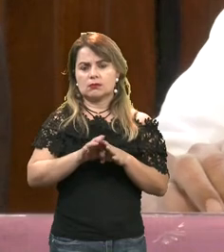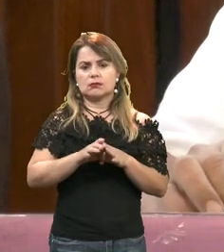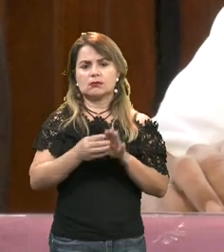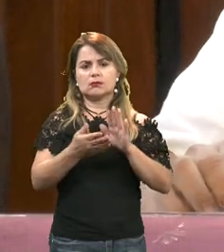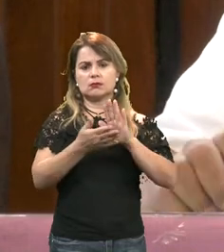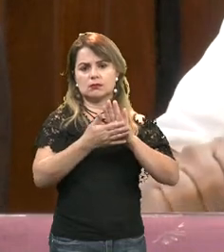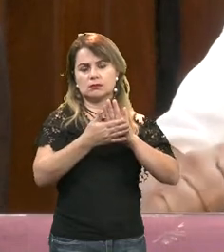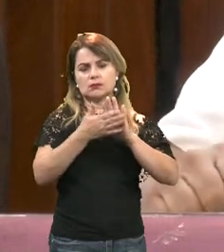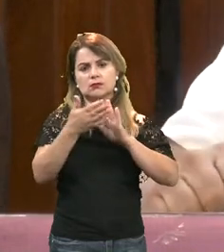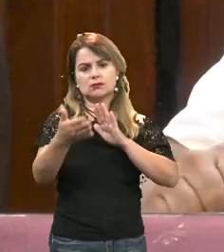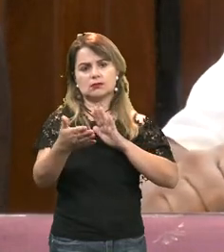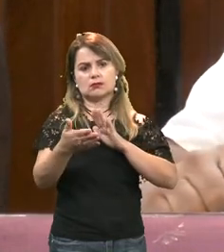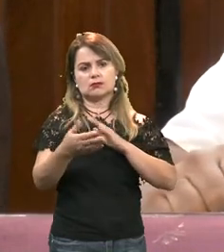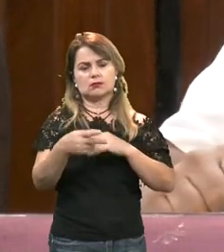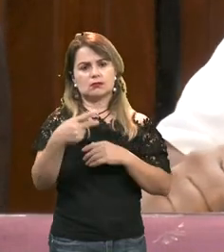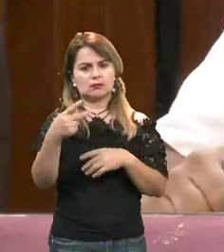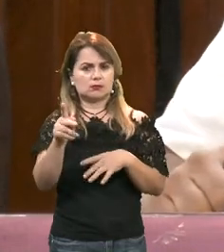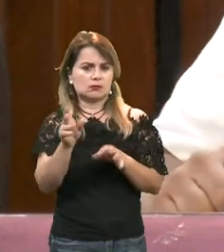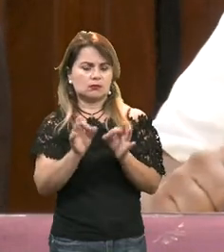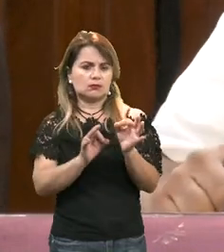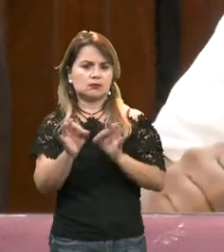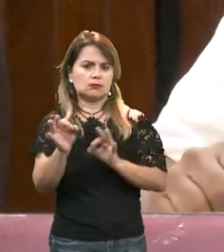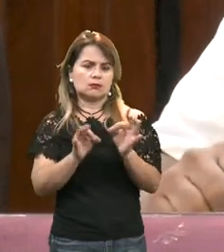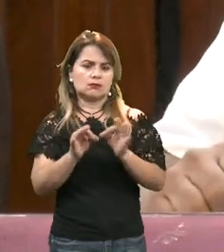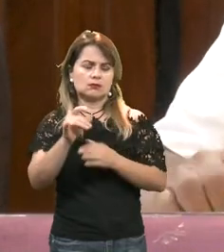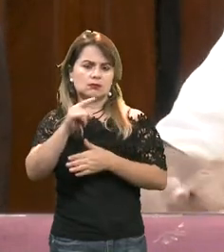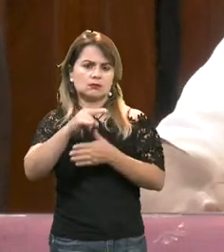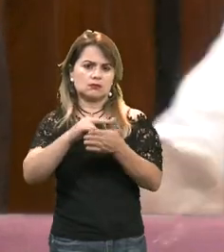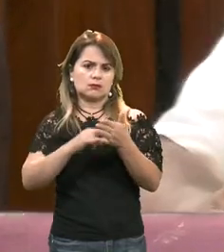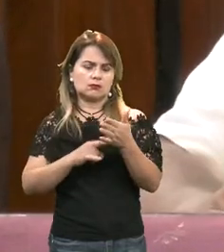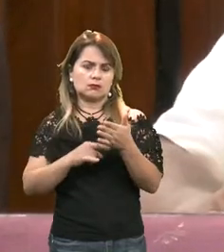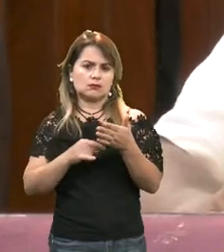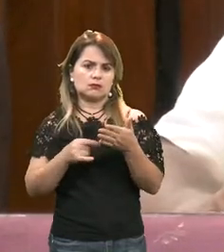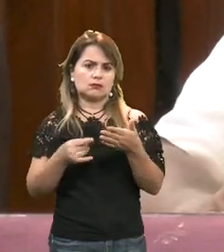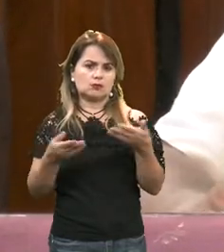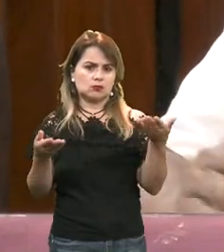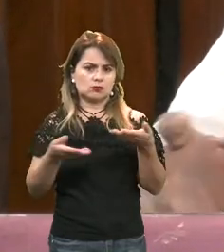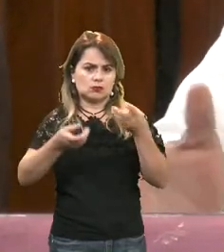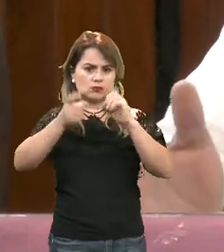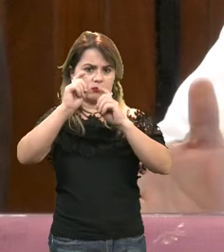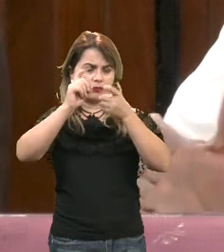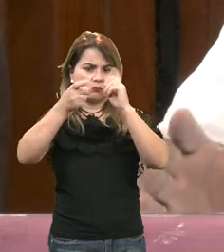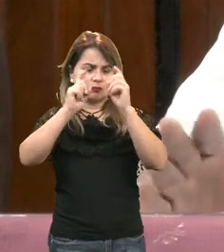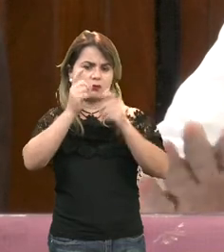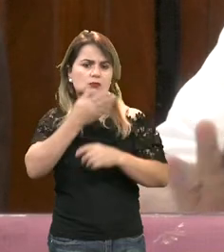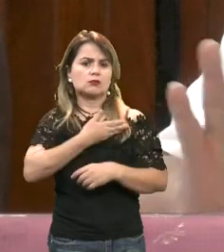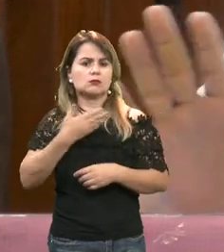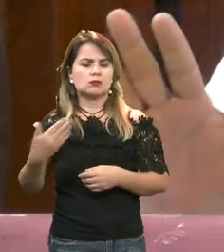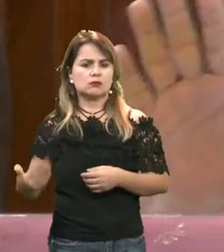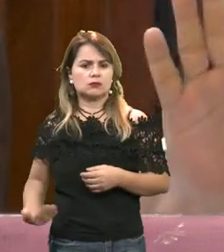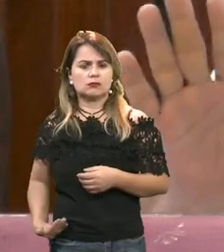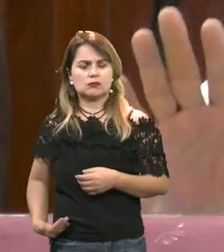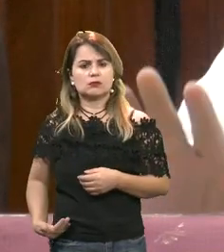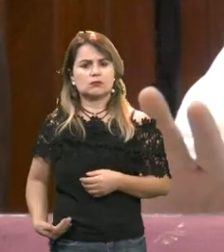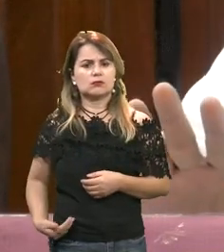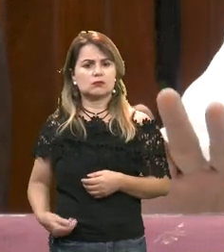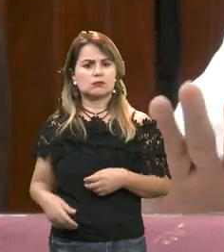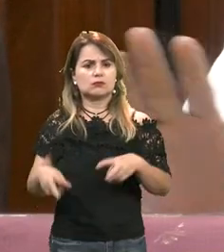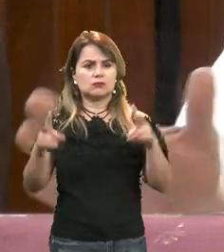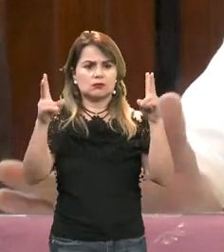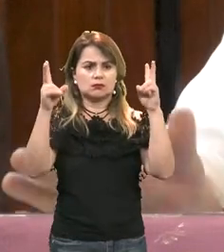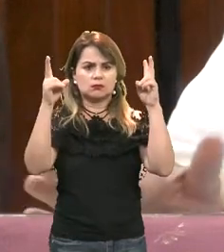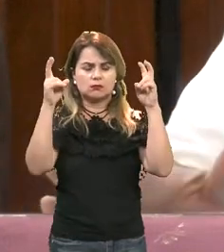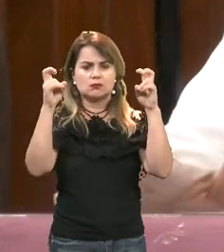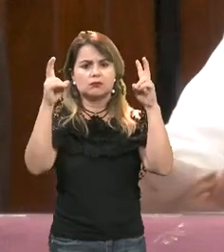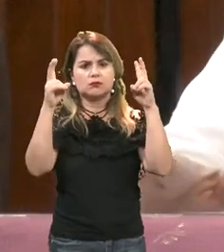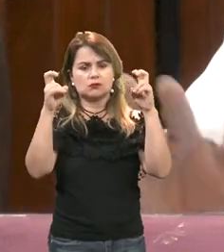parabenizá-lo pela iniciativa da realização dessa audiência pública, num tema que eu tenho